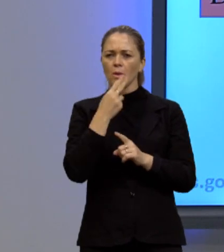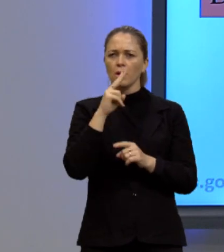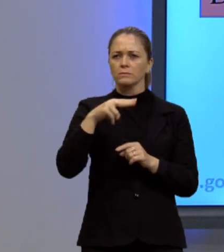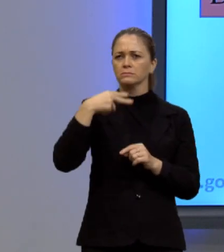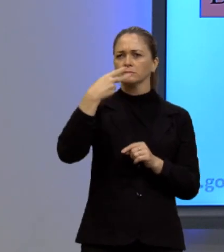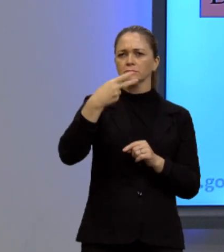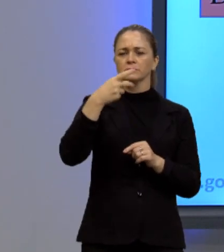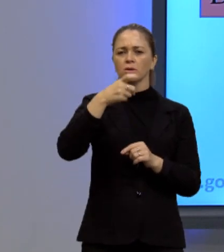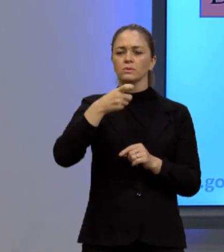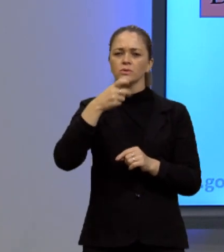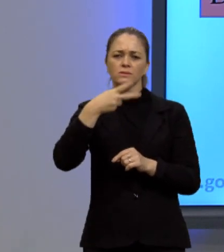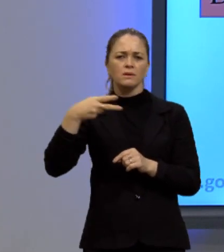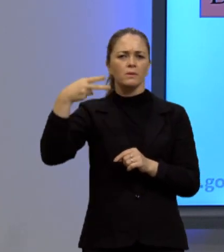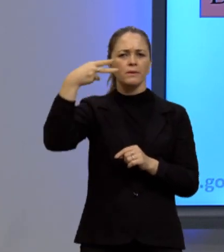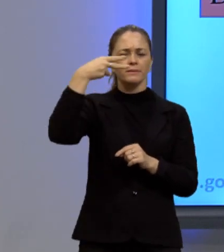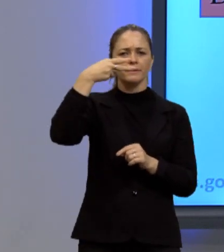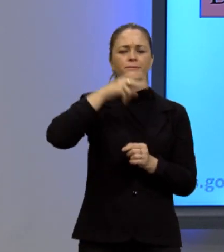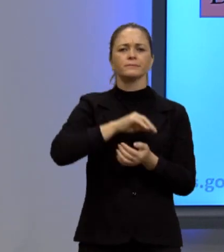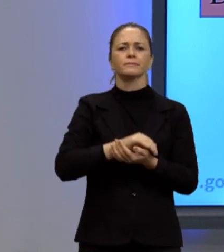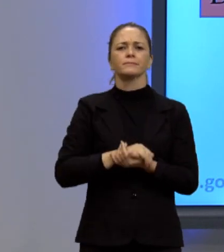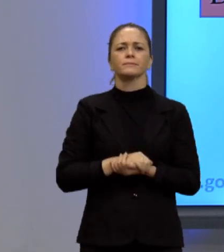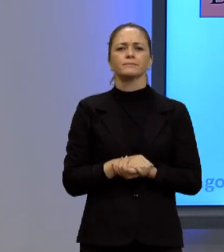qualquer é x ao quadrado.